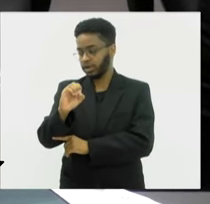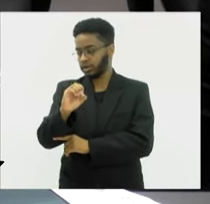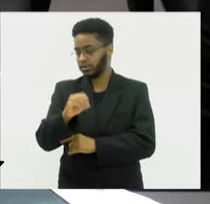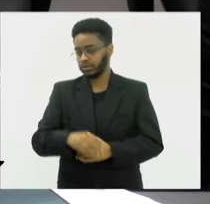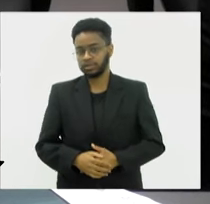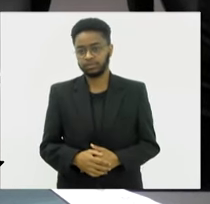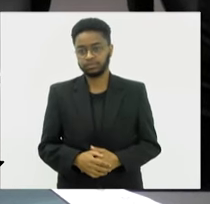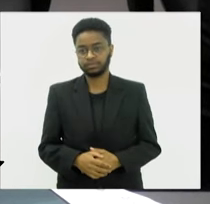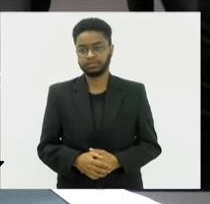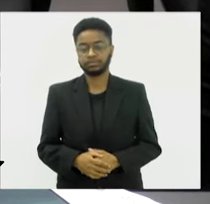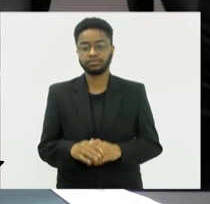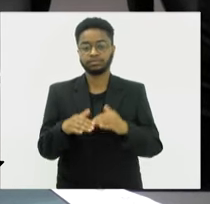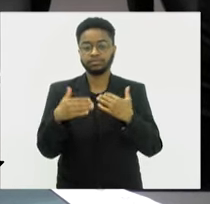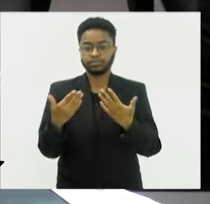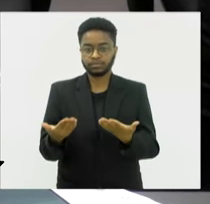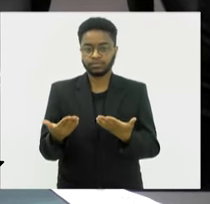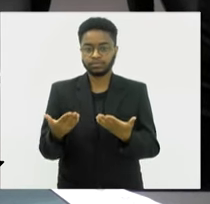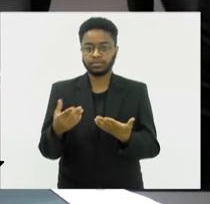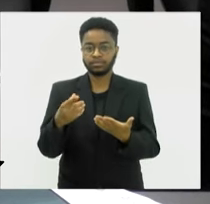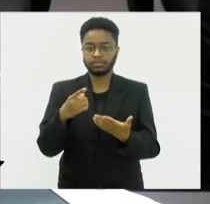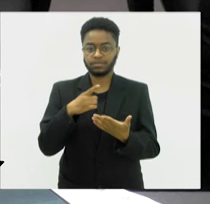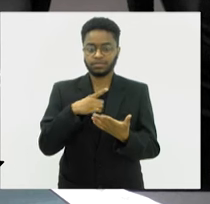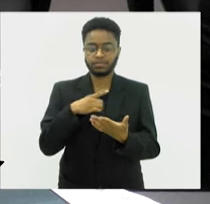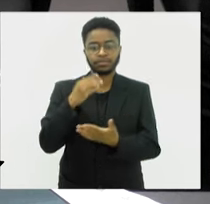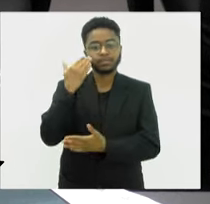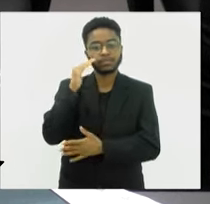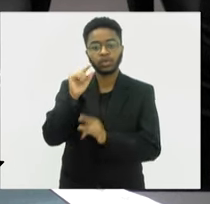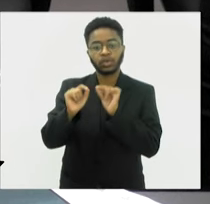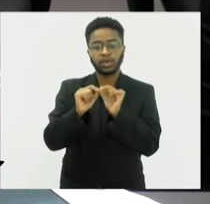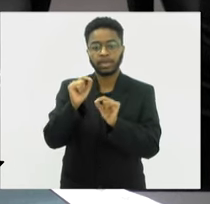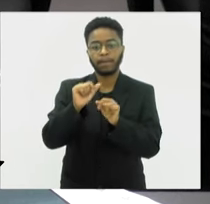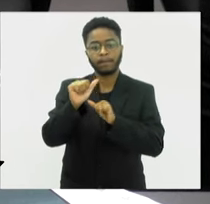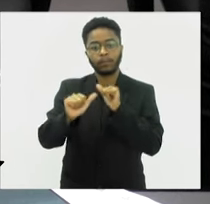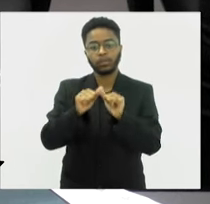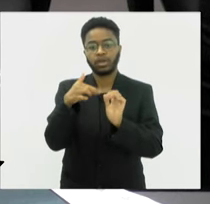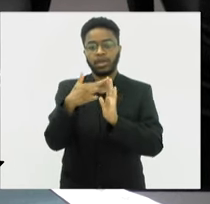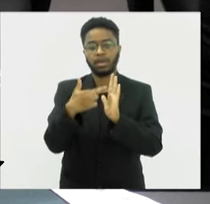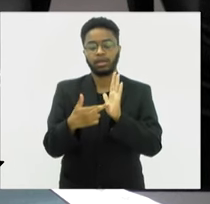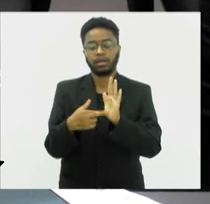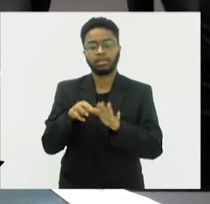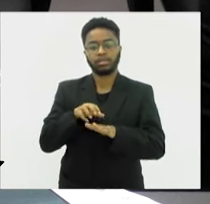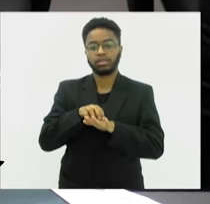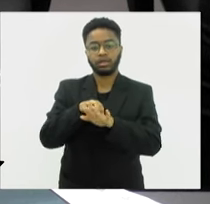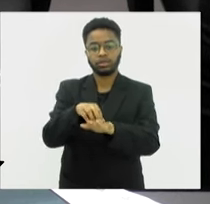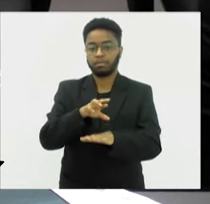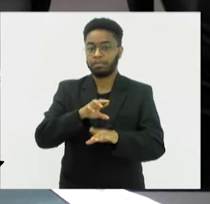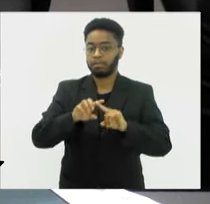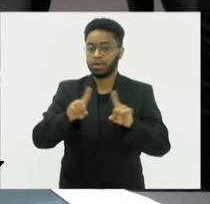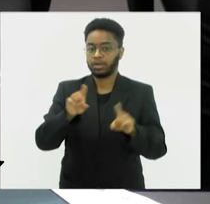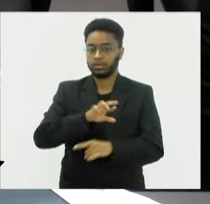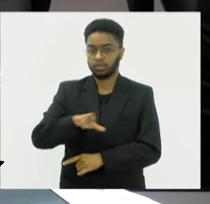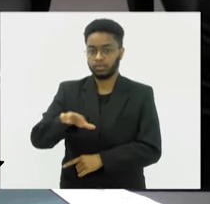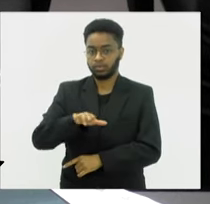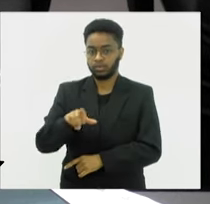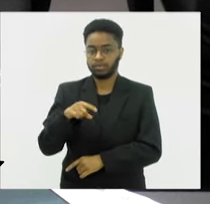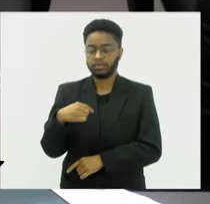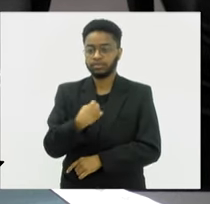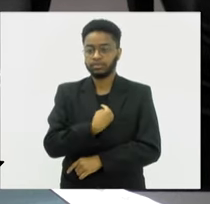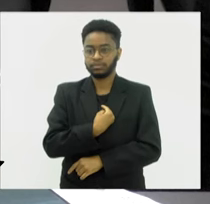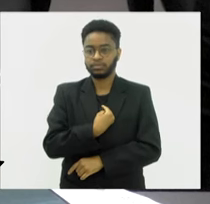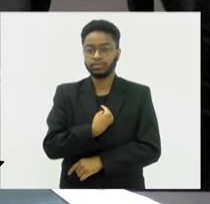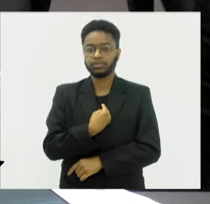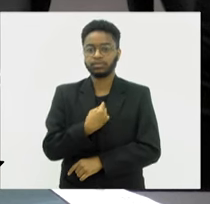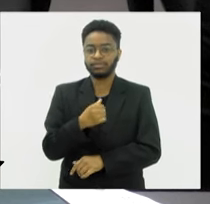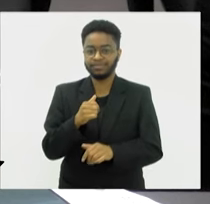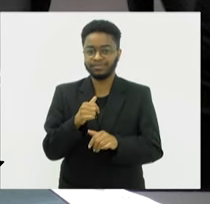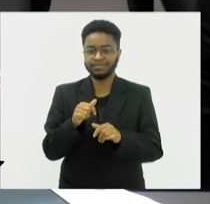arrasto, porque entenderam eles que a gente estava mexendo no Código de Trânsito. Nós não estamos mexendo no Código de Trânsito. A gente está mexendo no Código